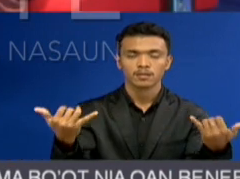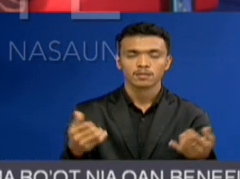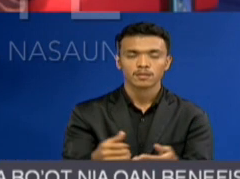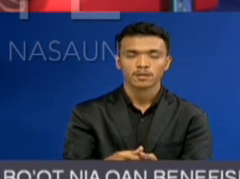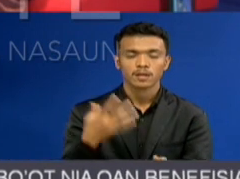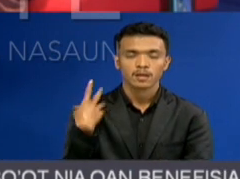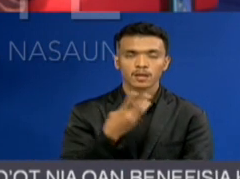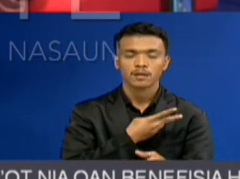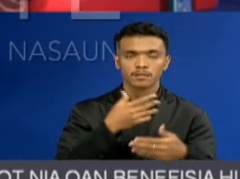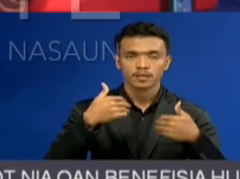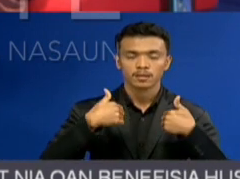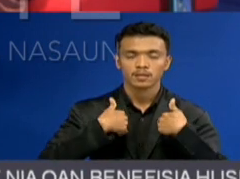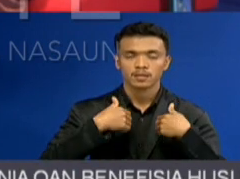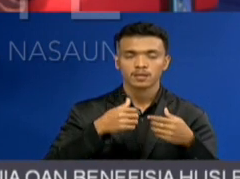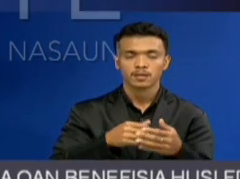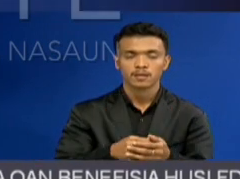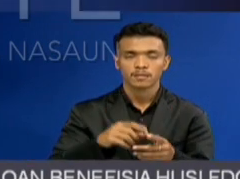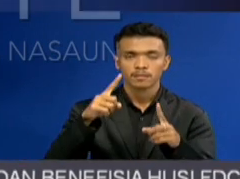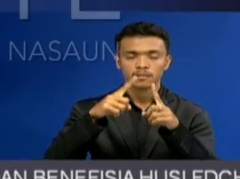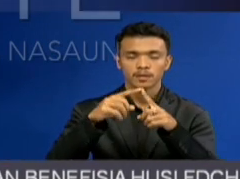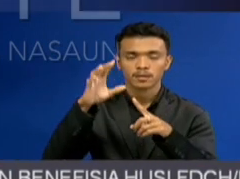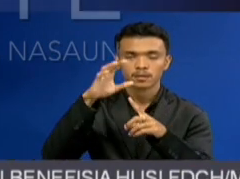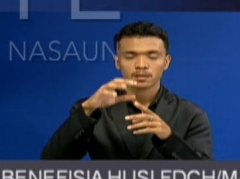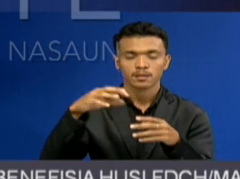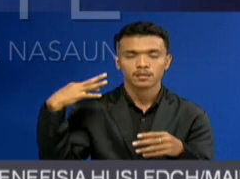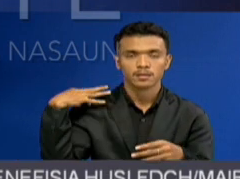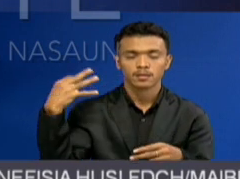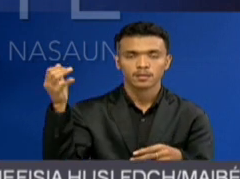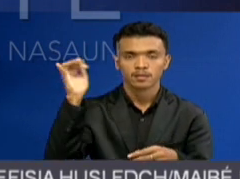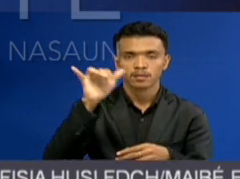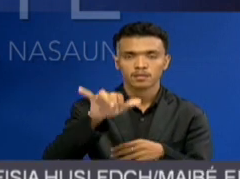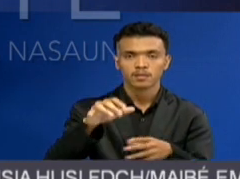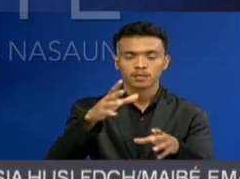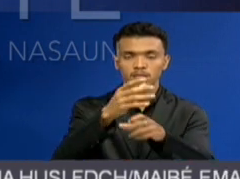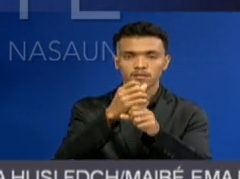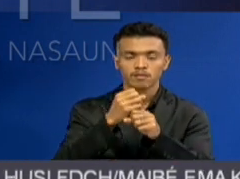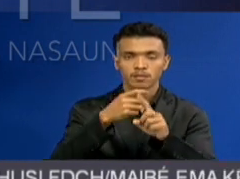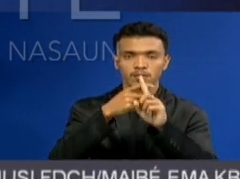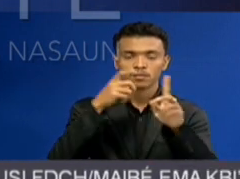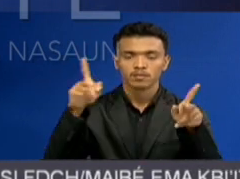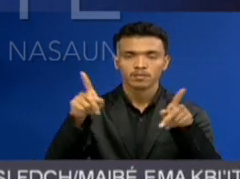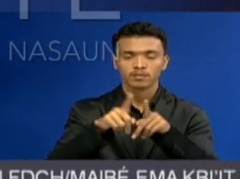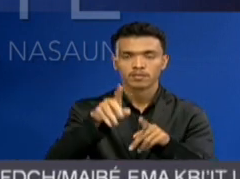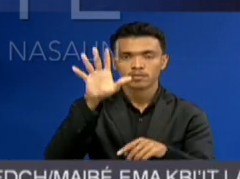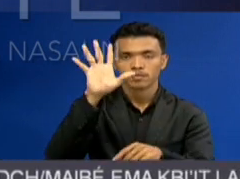iha ona identifikasaun ba kandidato sira maka ami foti husi posto administrativo